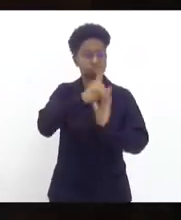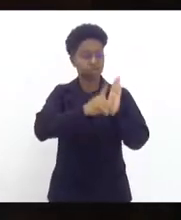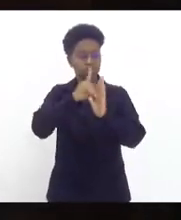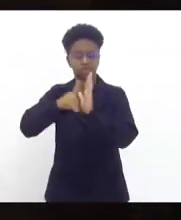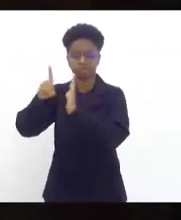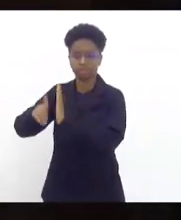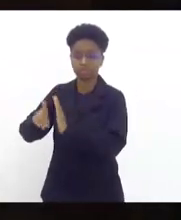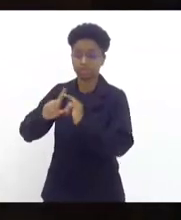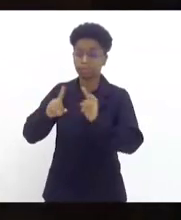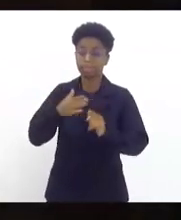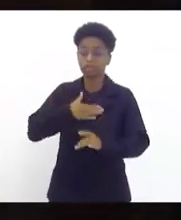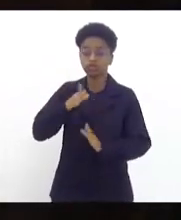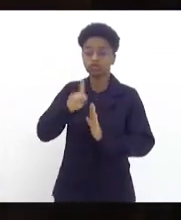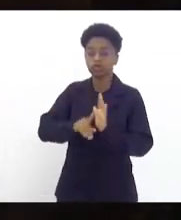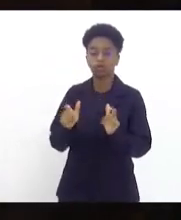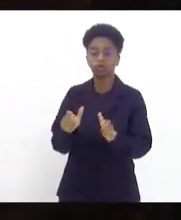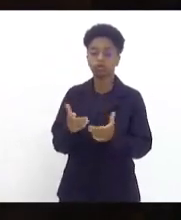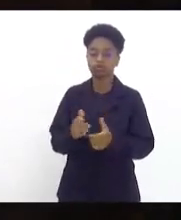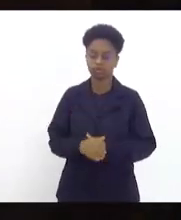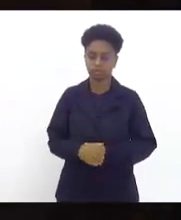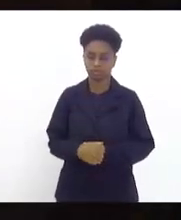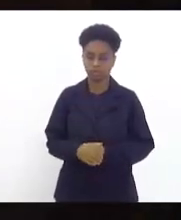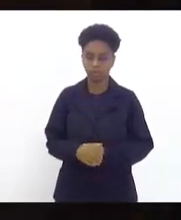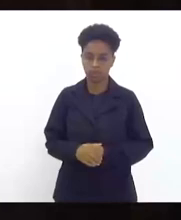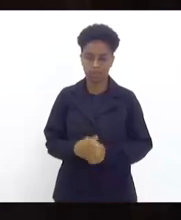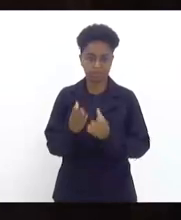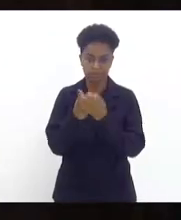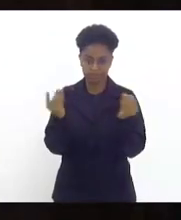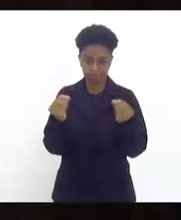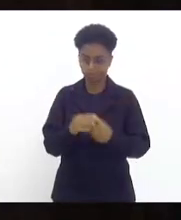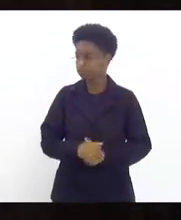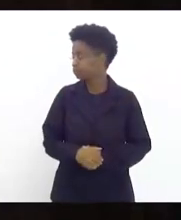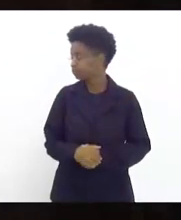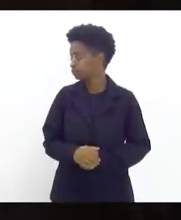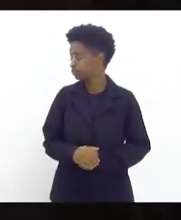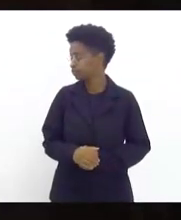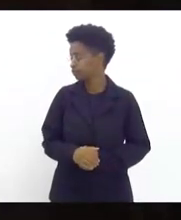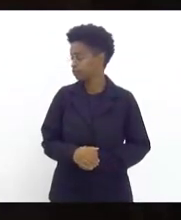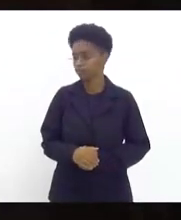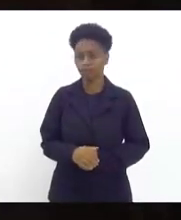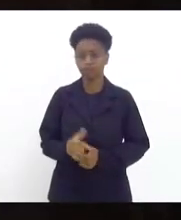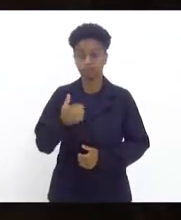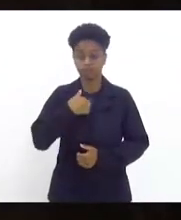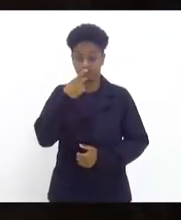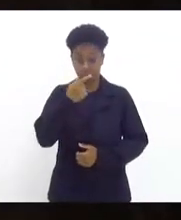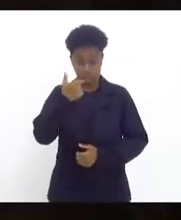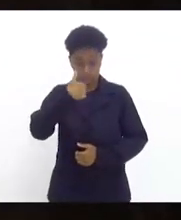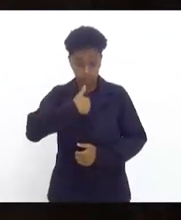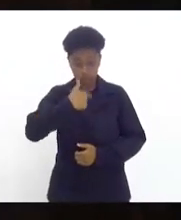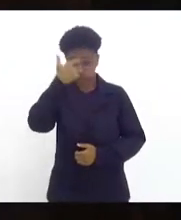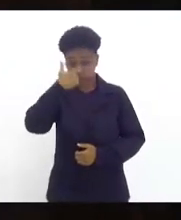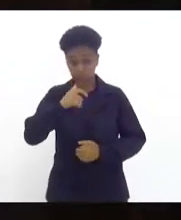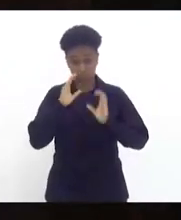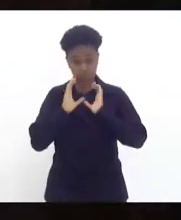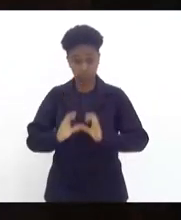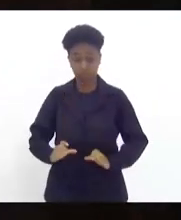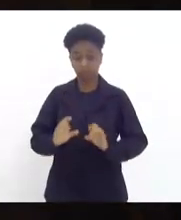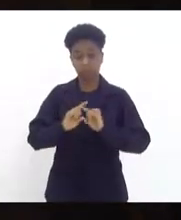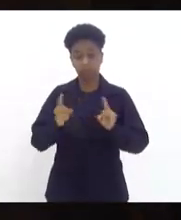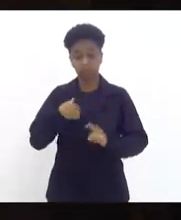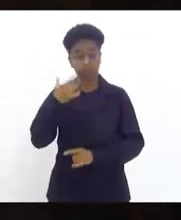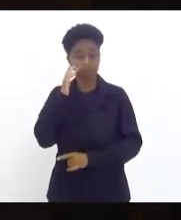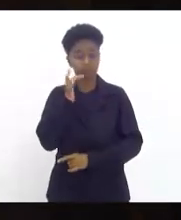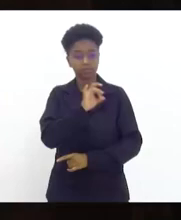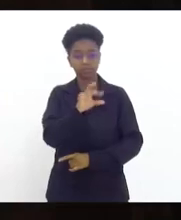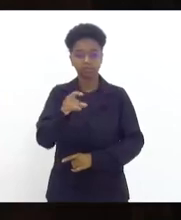e o meu direito foi embora eu tô falando eu como cidadã mas eu acho que cada um coloca isso no